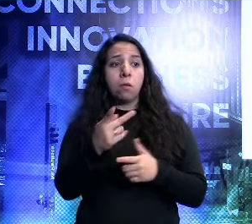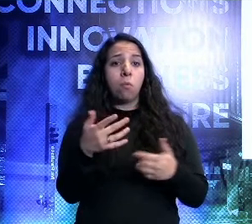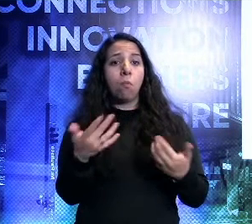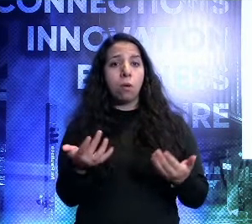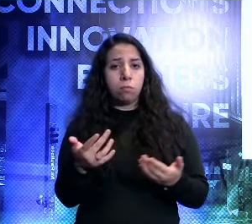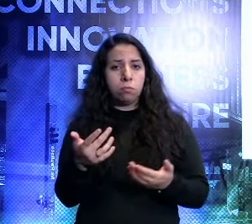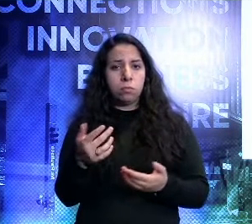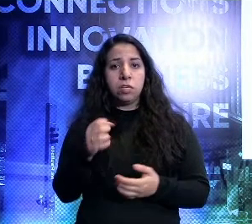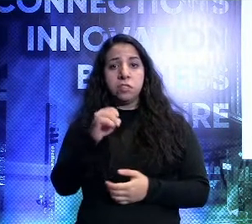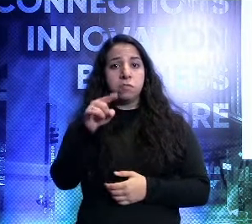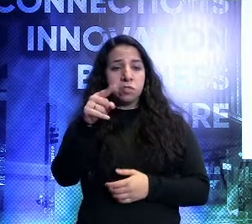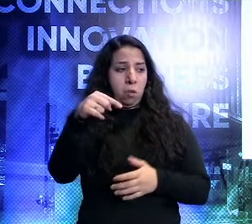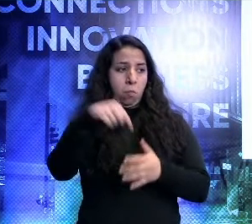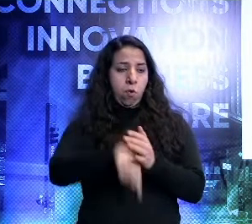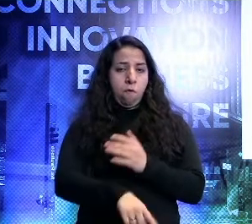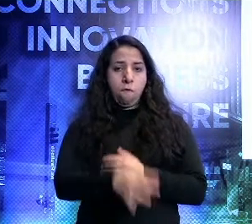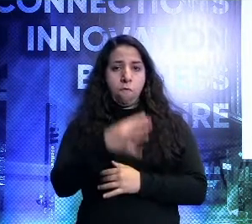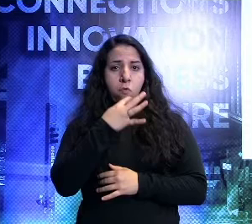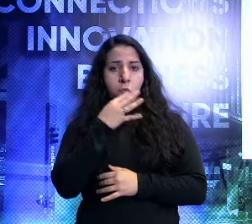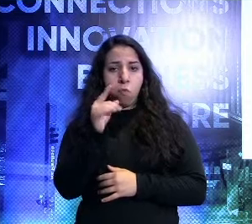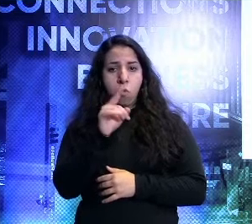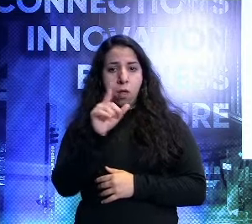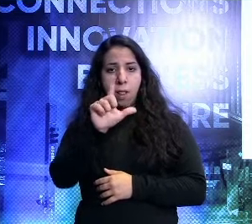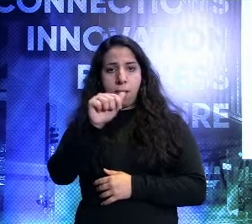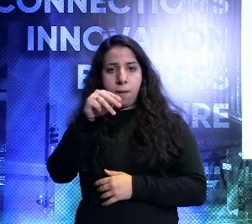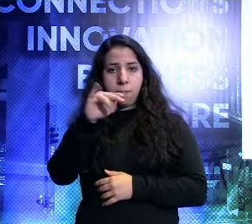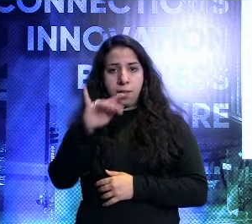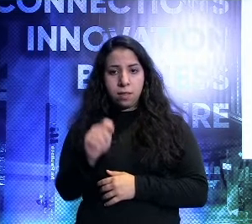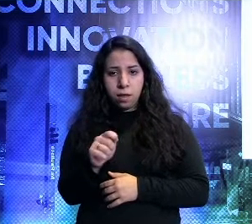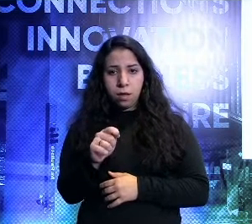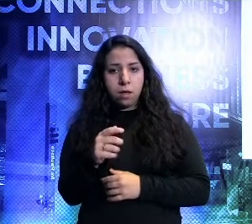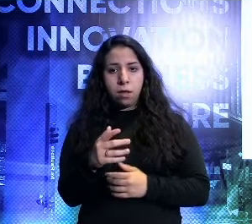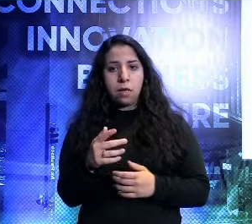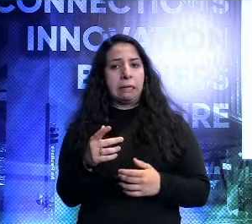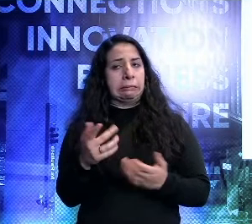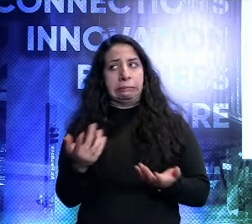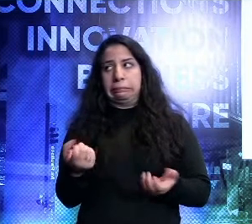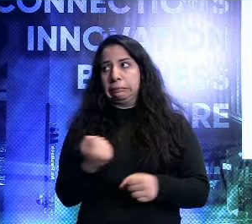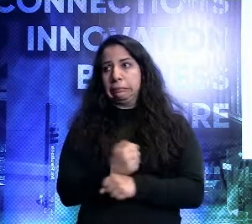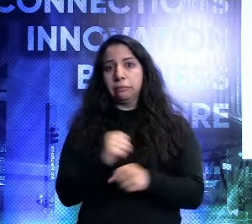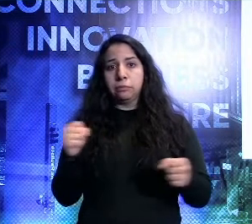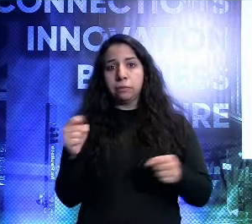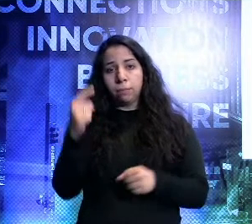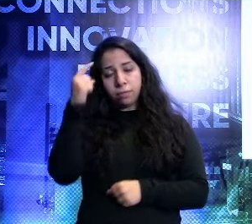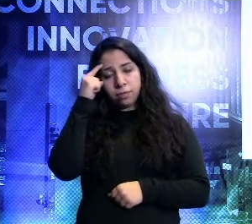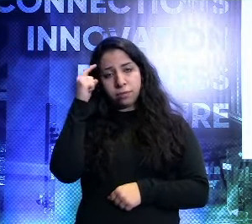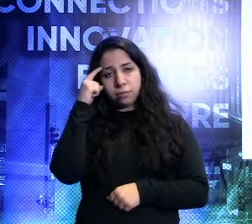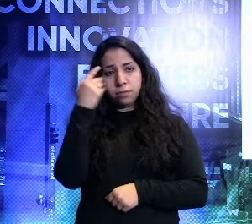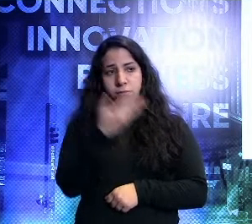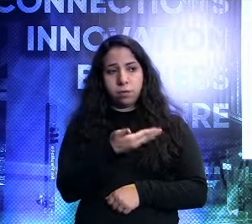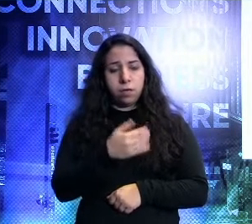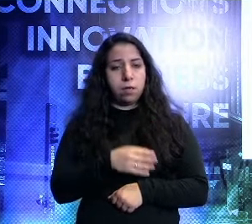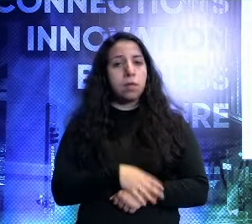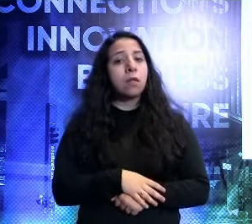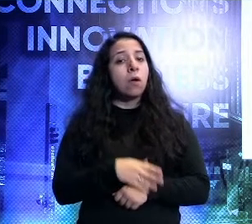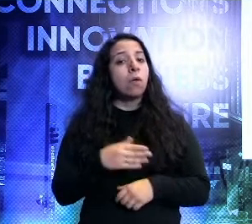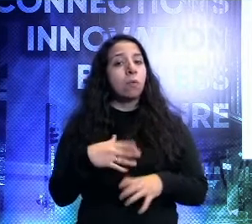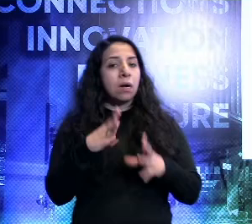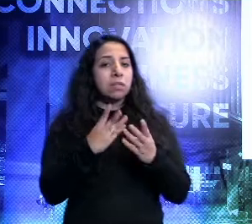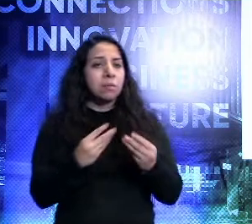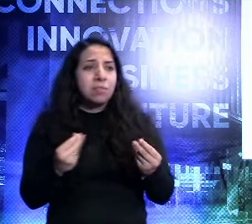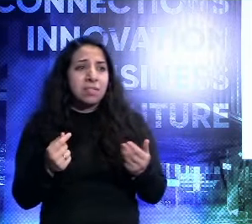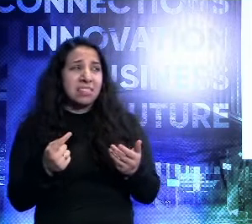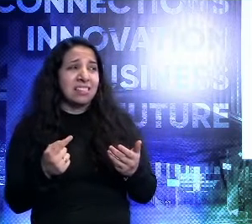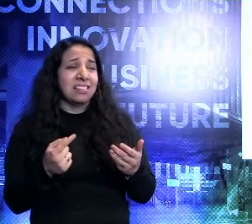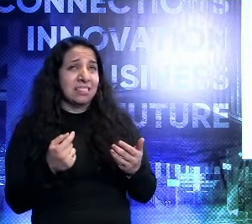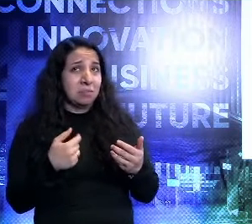funciona, talvez você não tenha condição de pensar em resiliência. E, de novo, quanto mais abstrato, mais complexo é esse mundo,